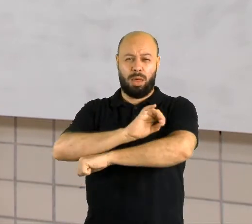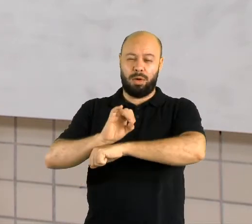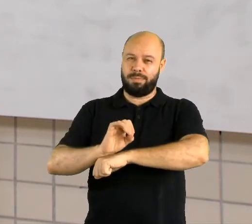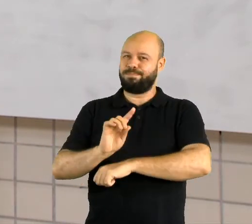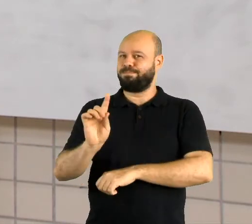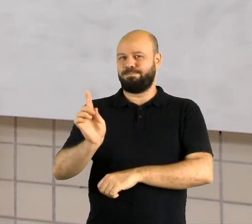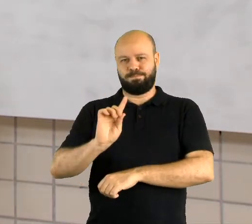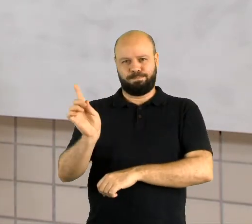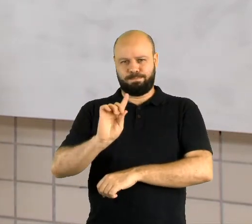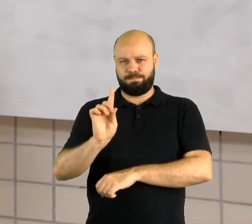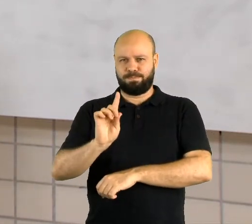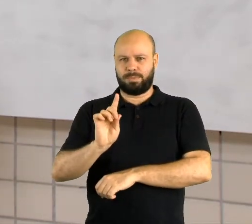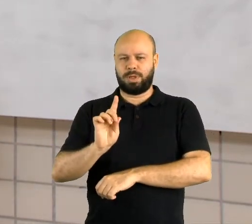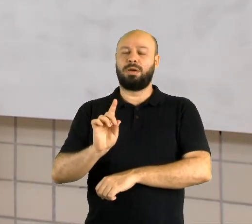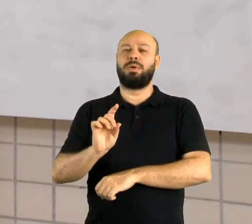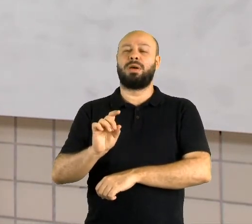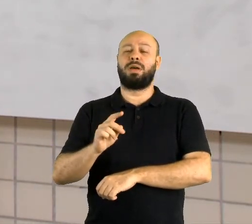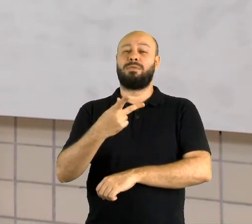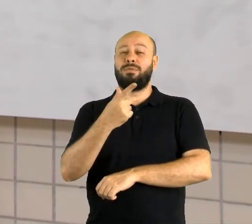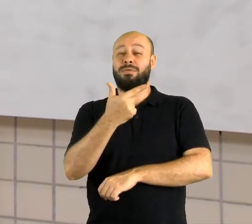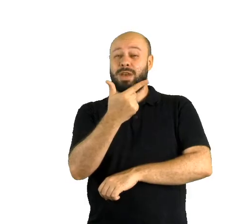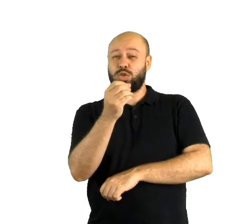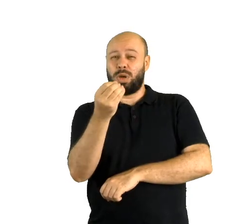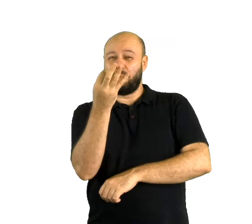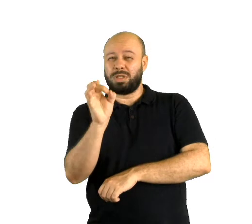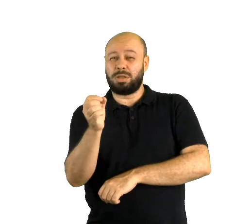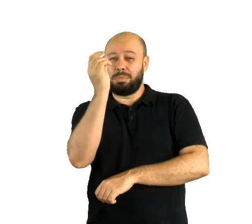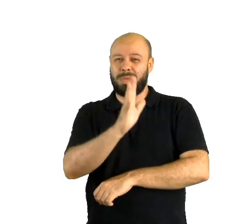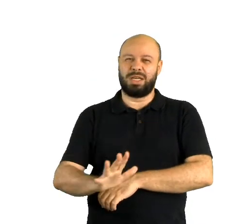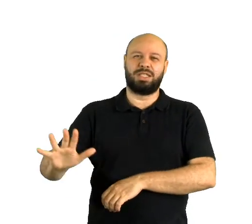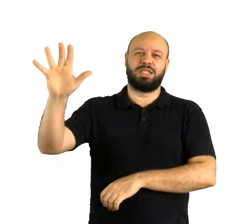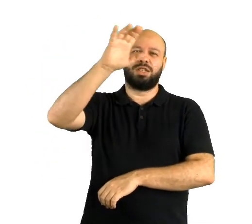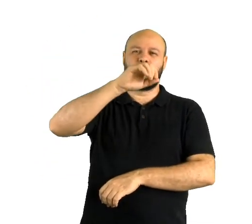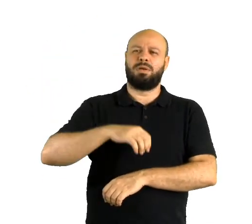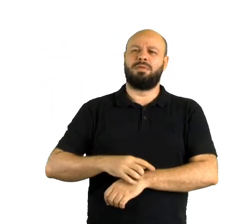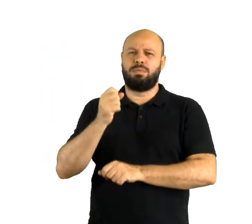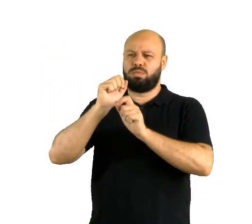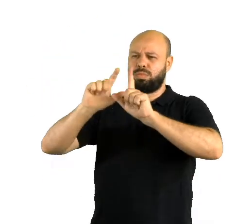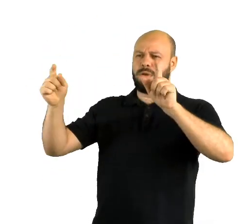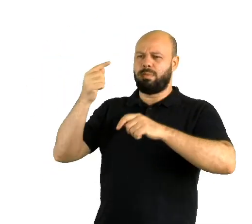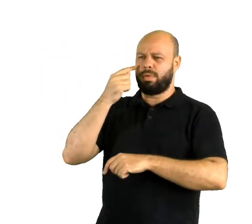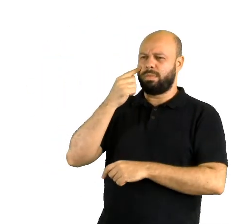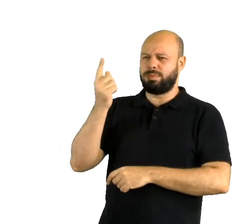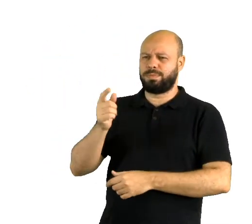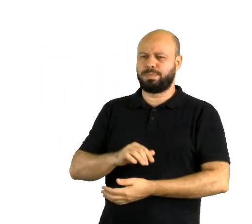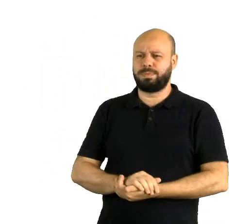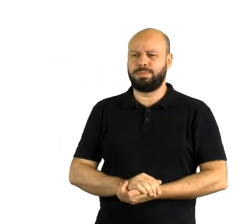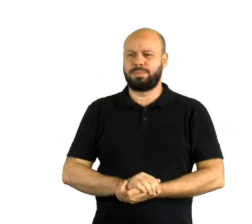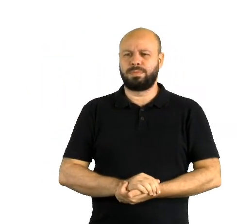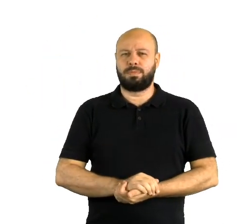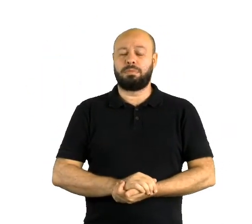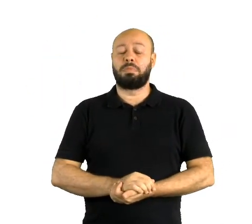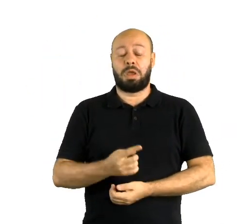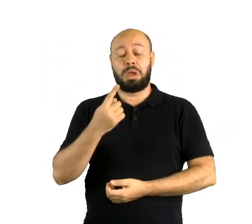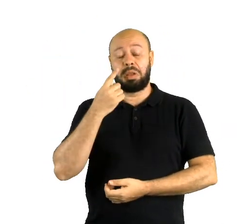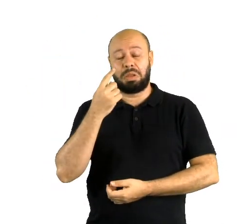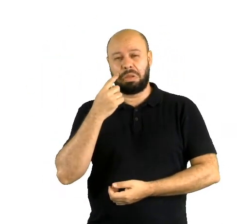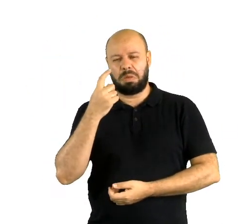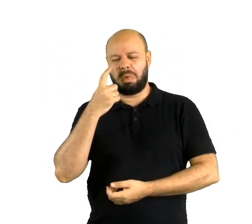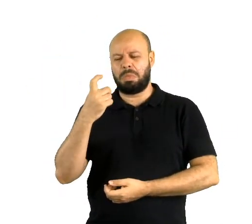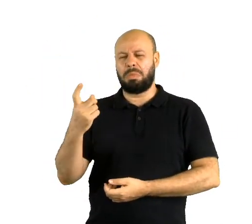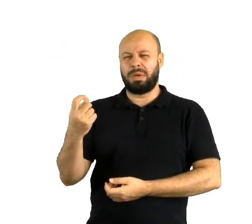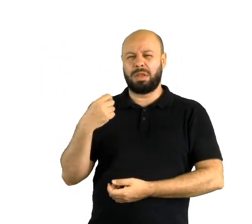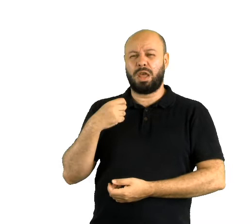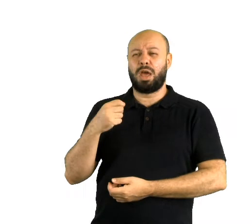cerrado abrange 24% do Brasil. Coloca o slide aí na tela. É interessante esse mapa,